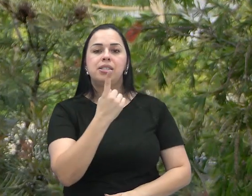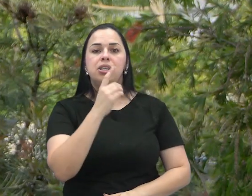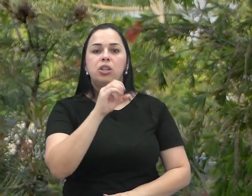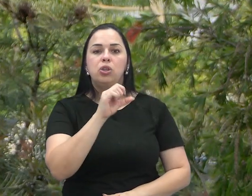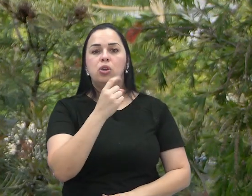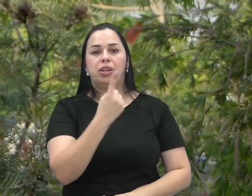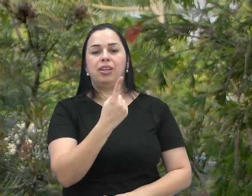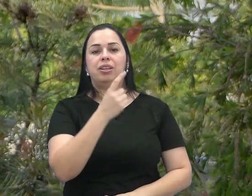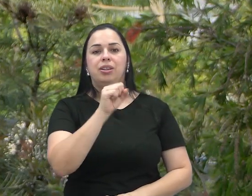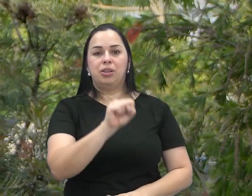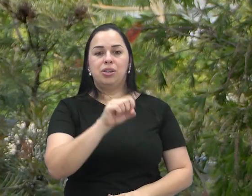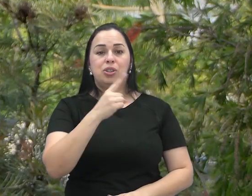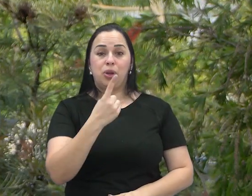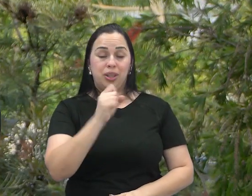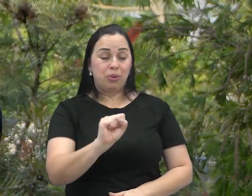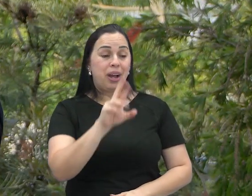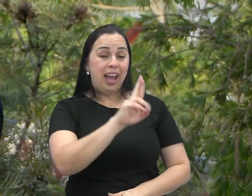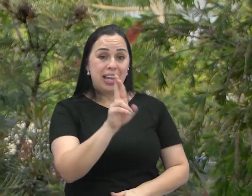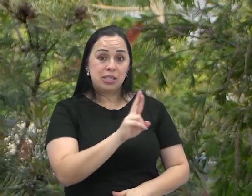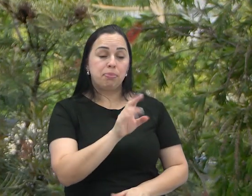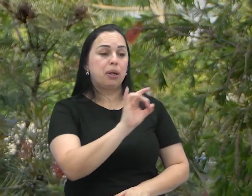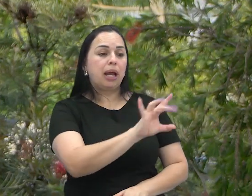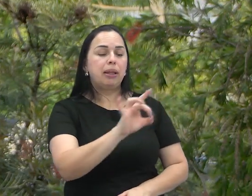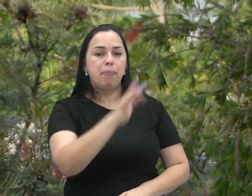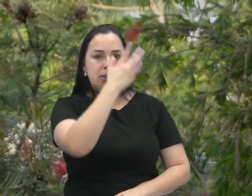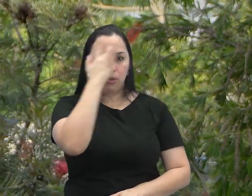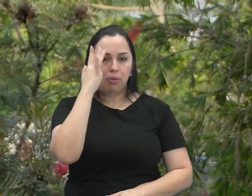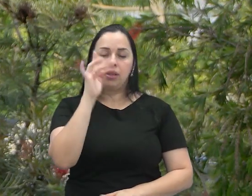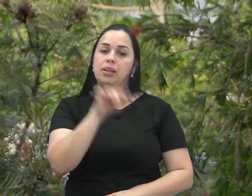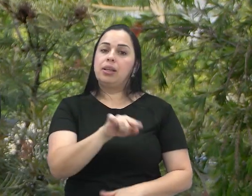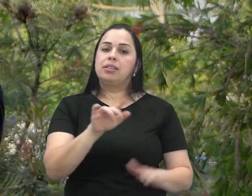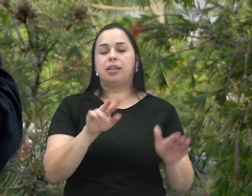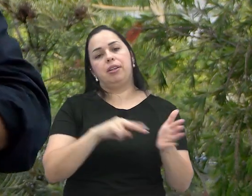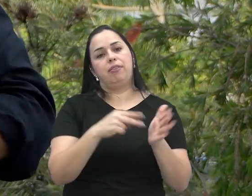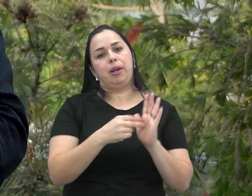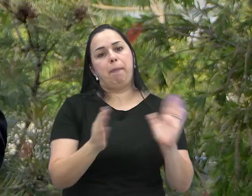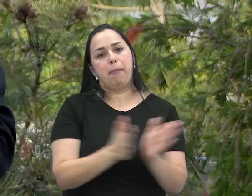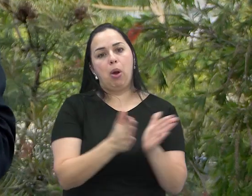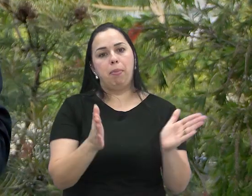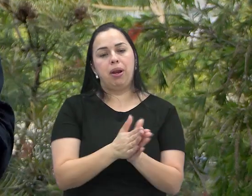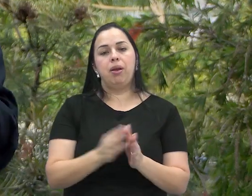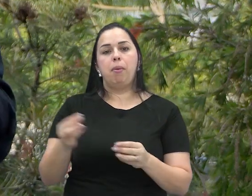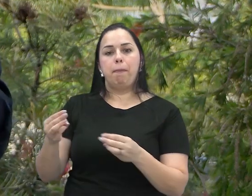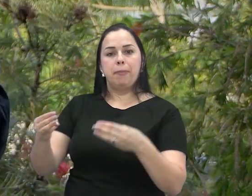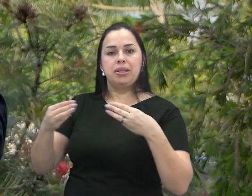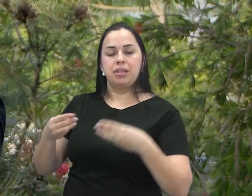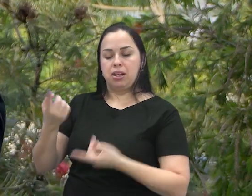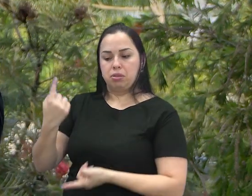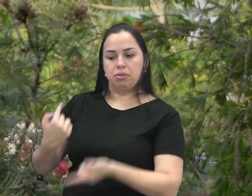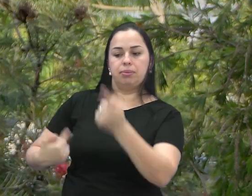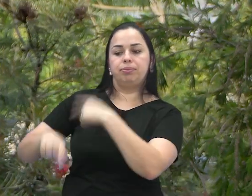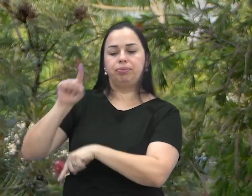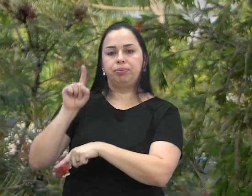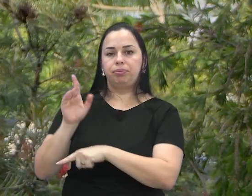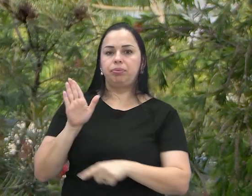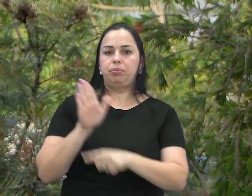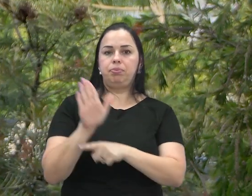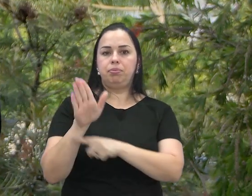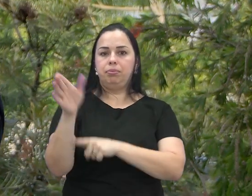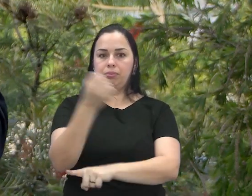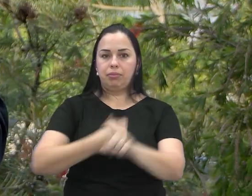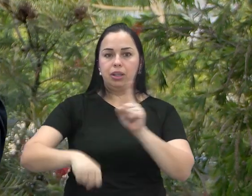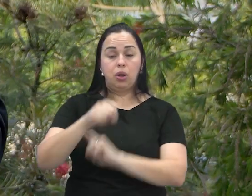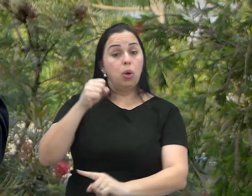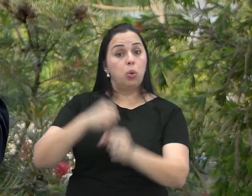por pessoa, sendo assim classificada como em situação de pobreza. Segundo o Ministério do Desenvolvimento e Assistência